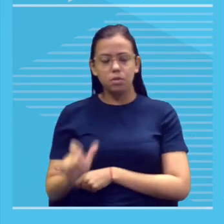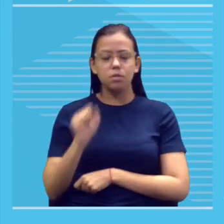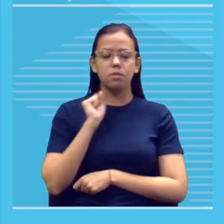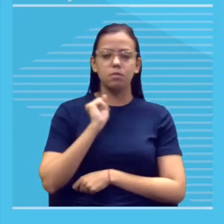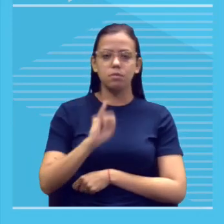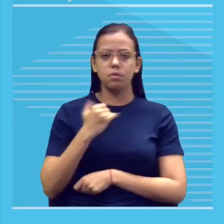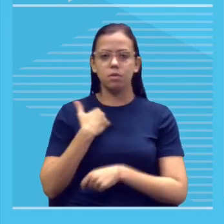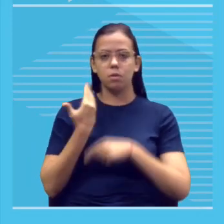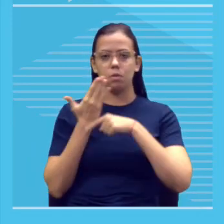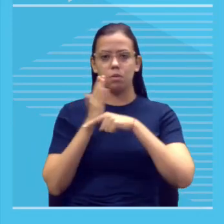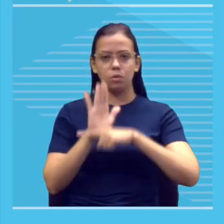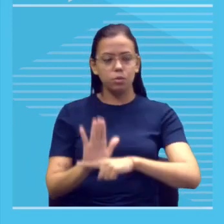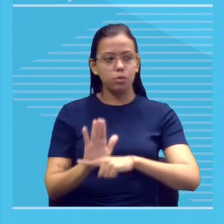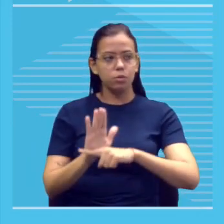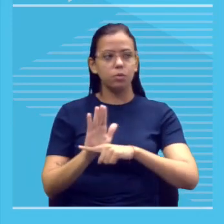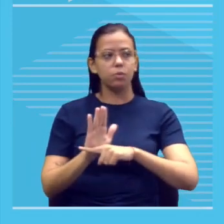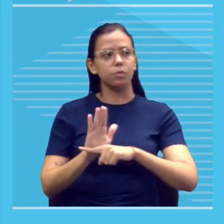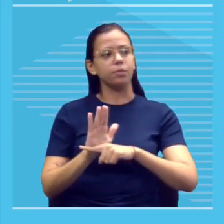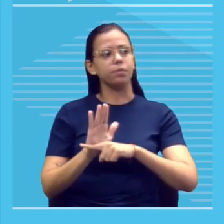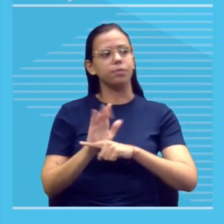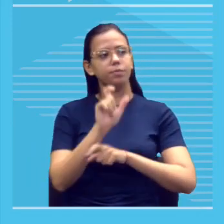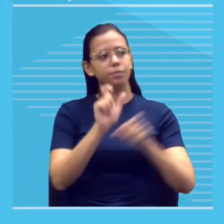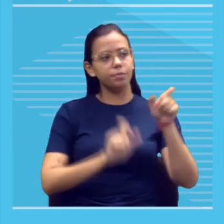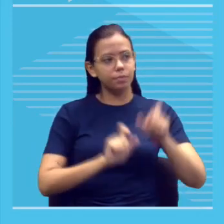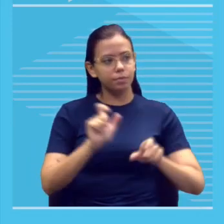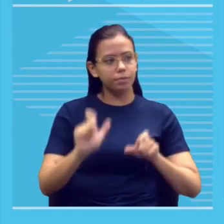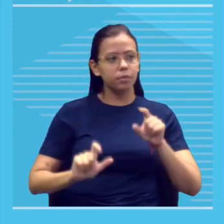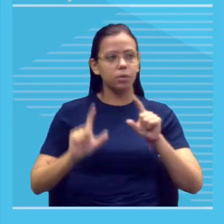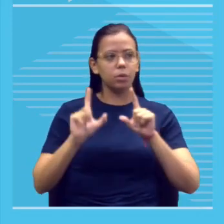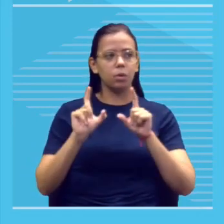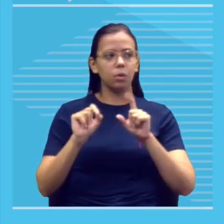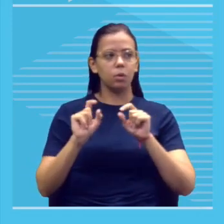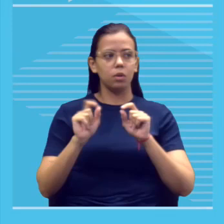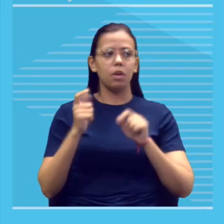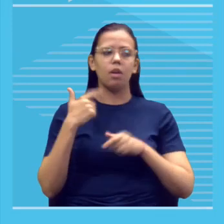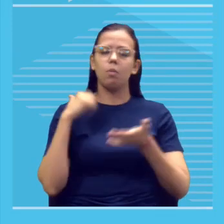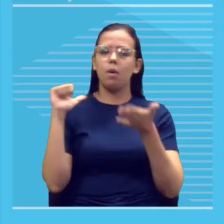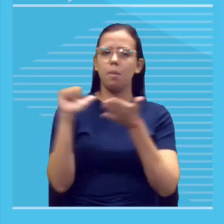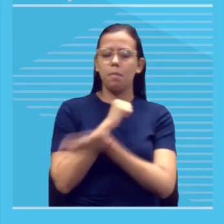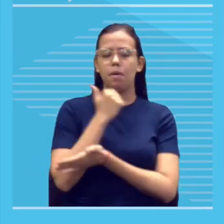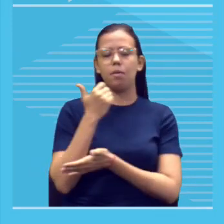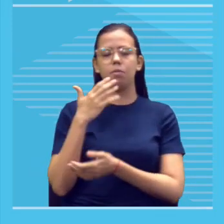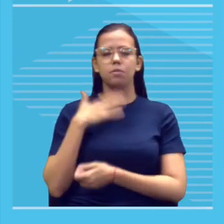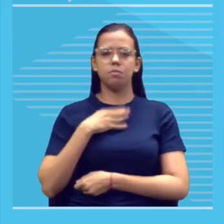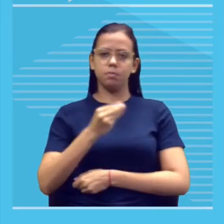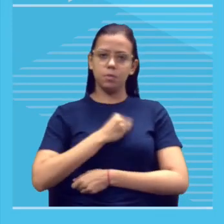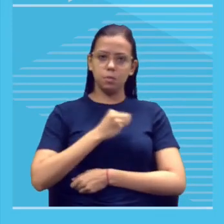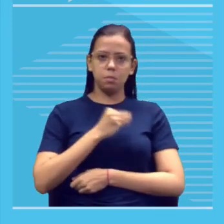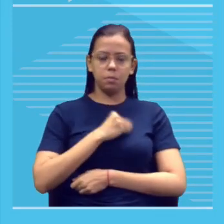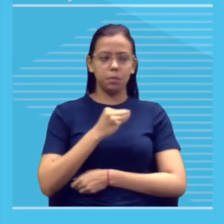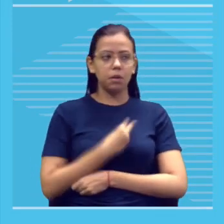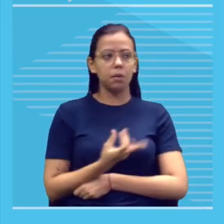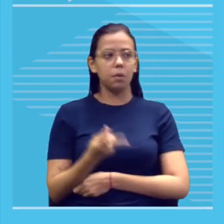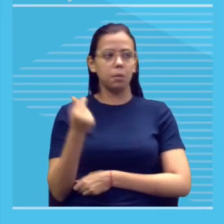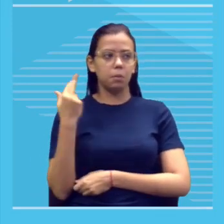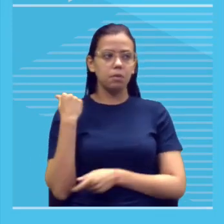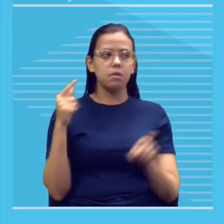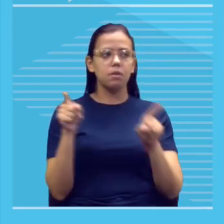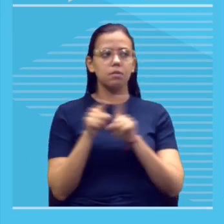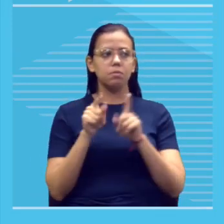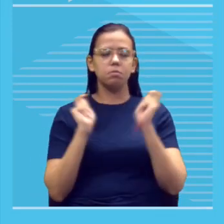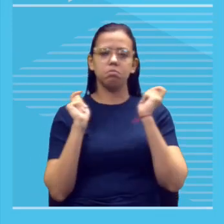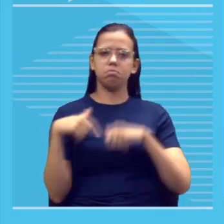eu ajudo a humanidade eu apago as minhas faltas passadas e